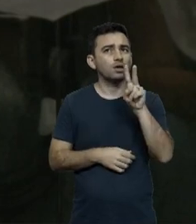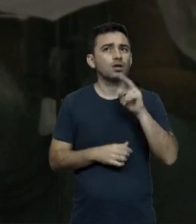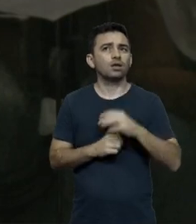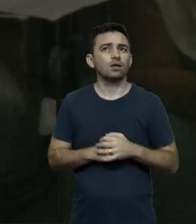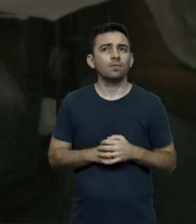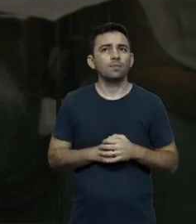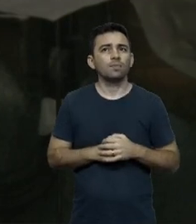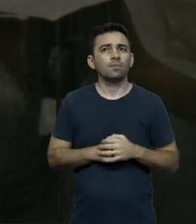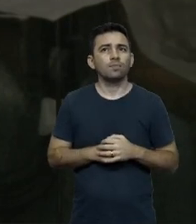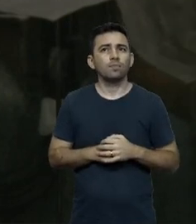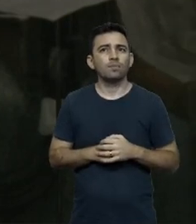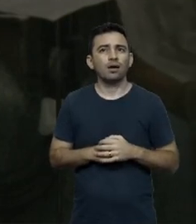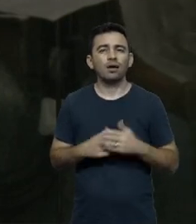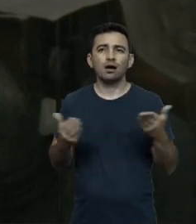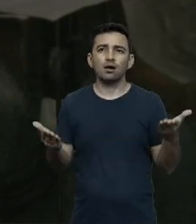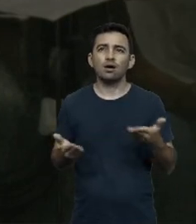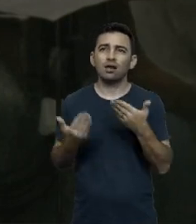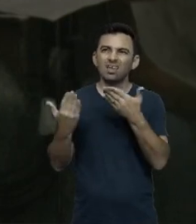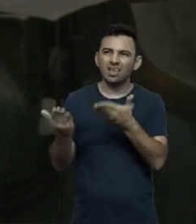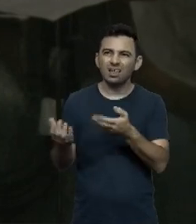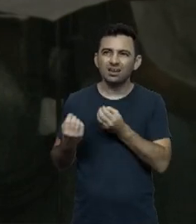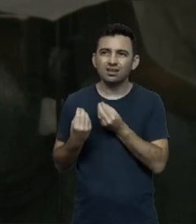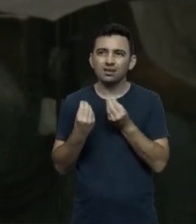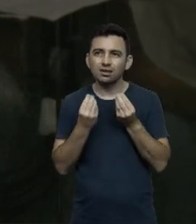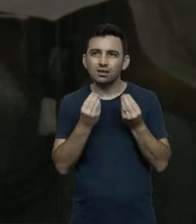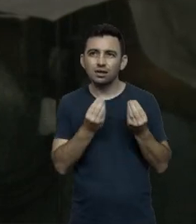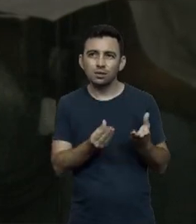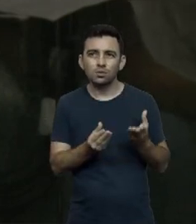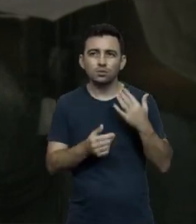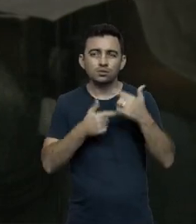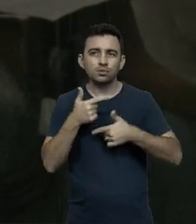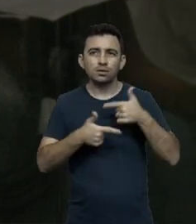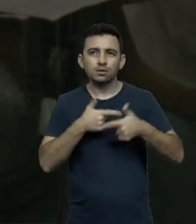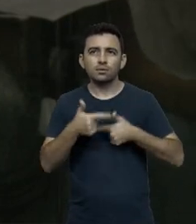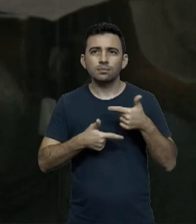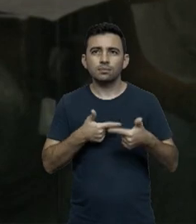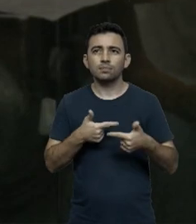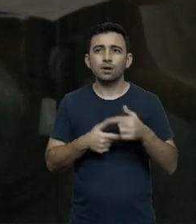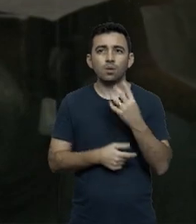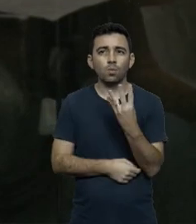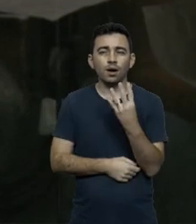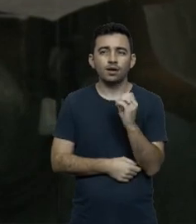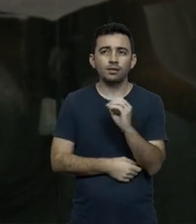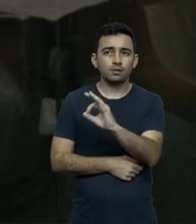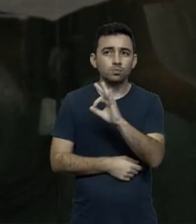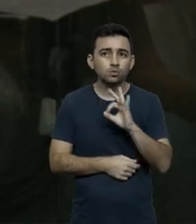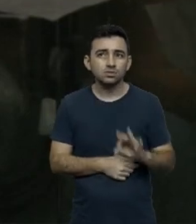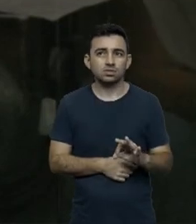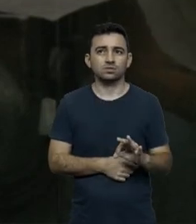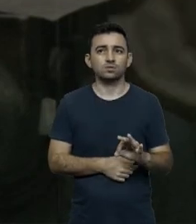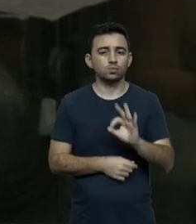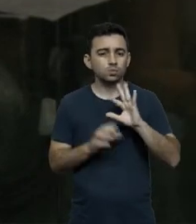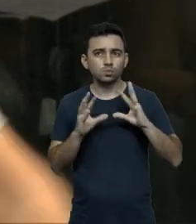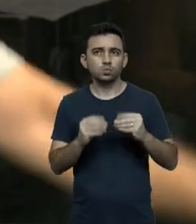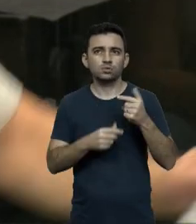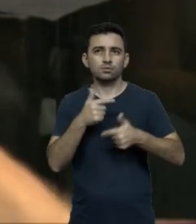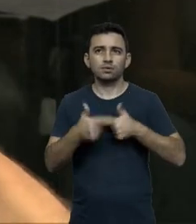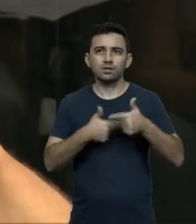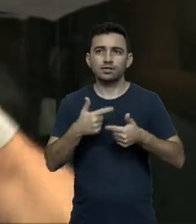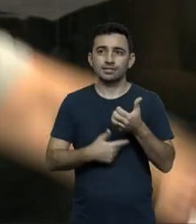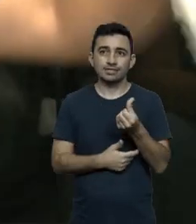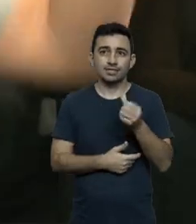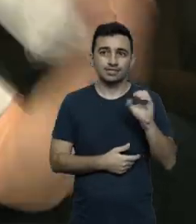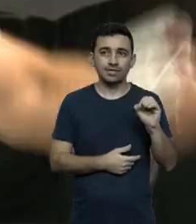de trabalho agora ele concedeu Esse instrumento de trabalho para quarenta por cento do nosso trabalhadores porque esses